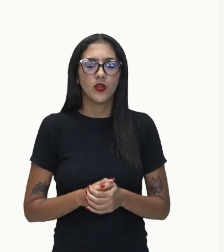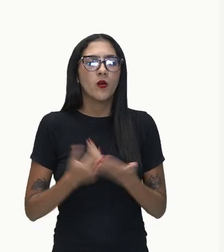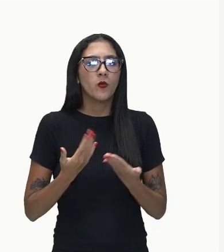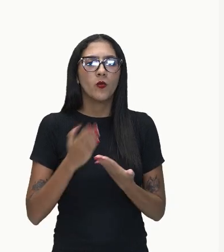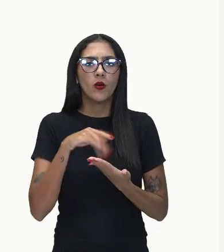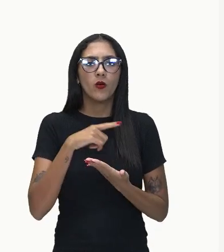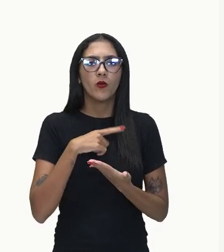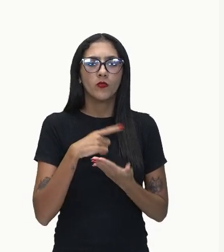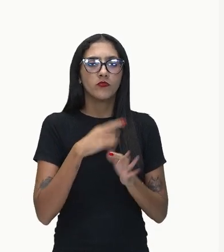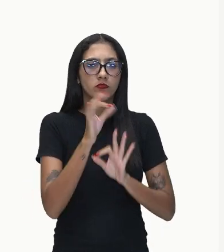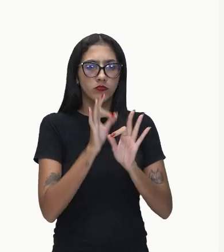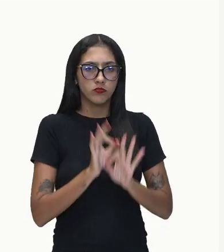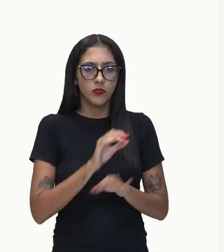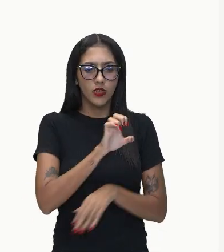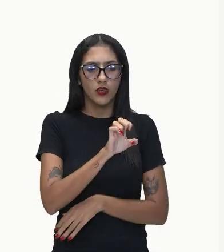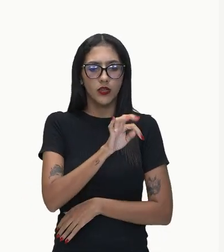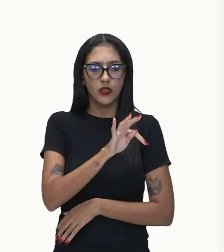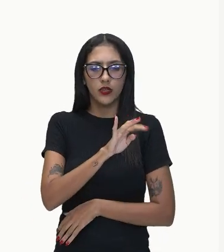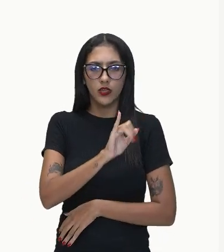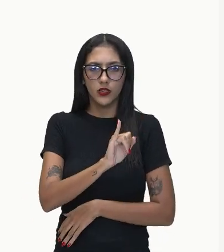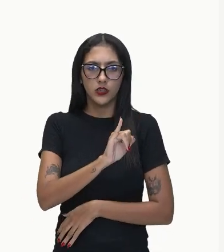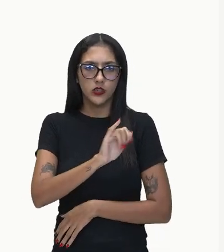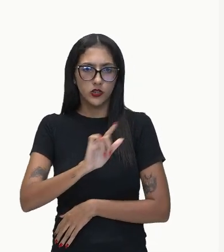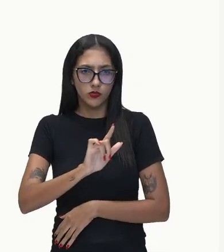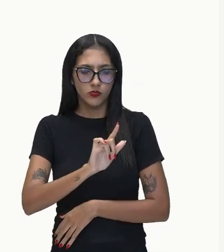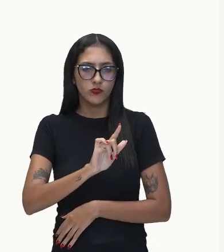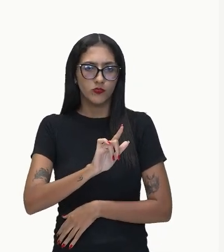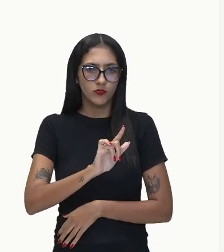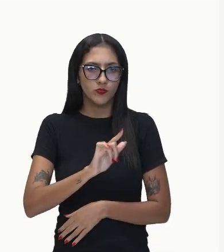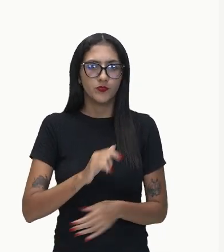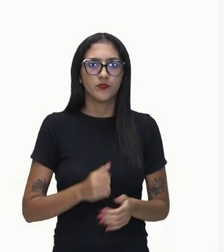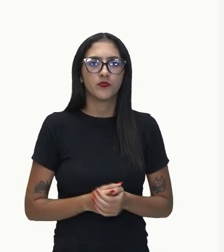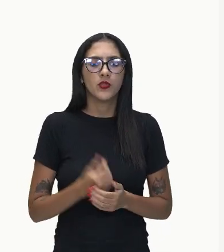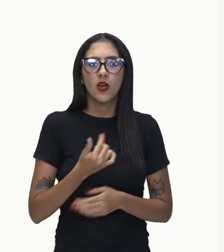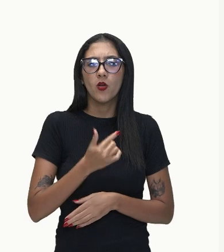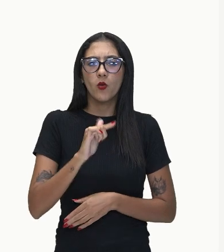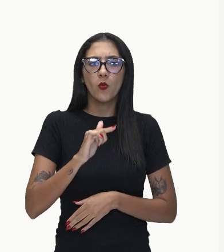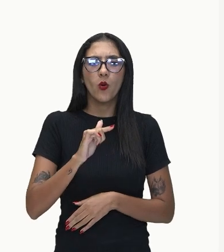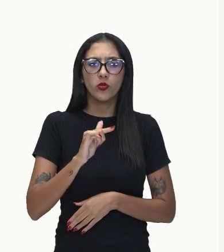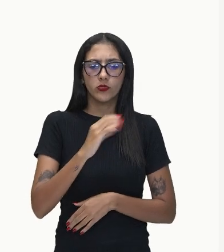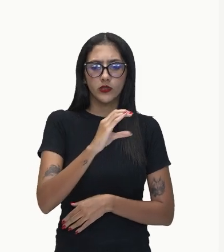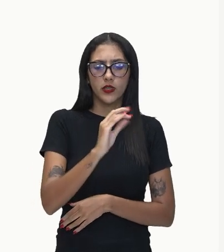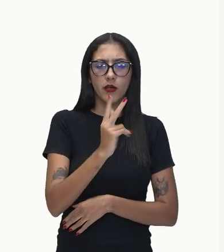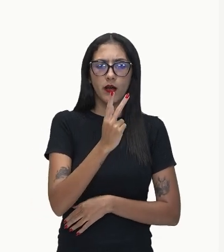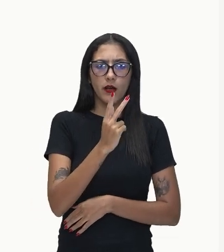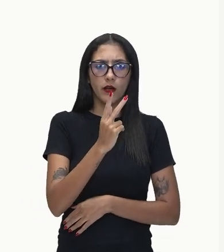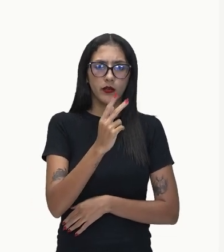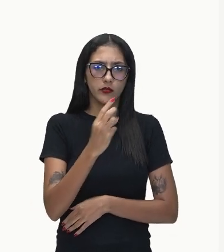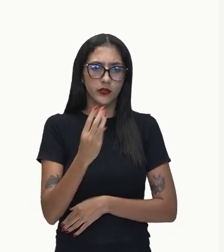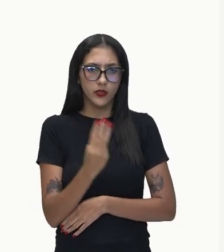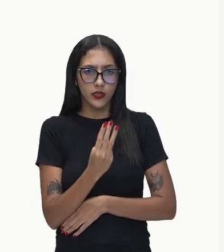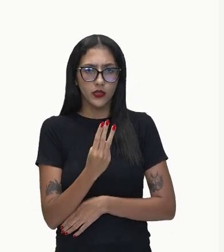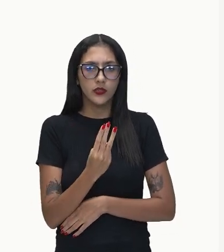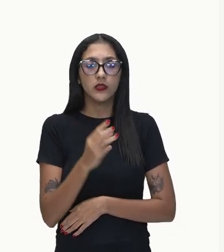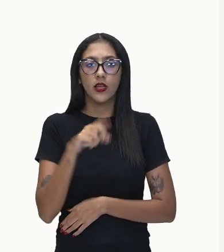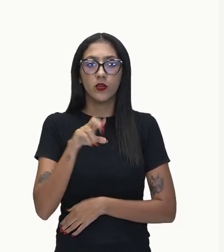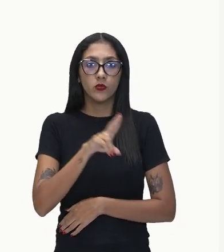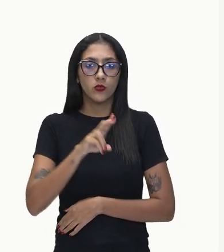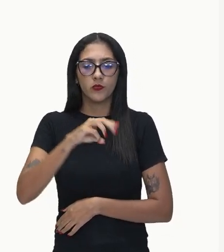Esse aqui é o etil. Que radical é esse aqui? Esse aqui é o